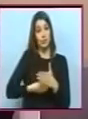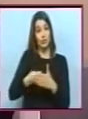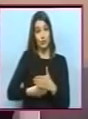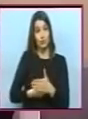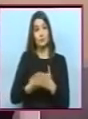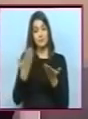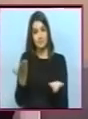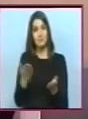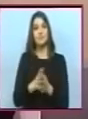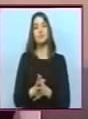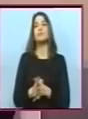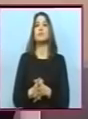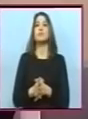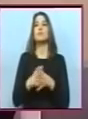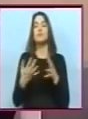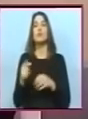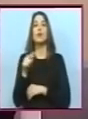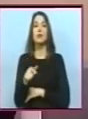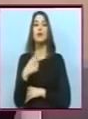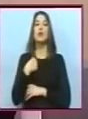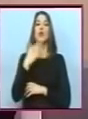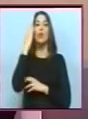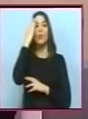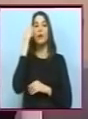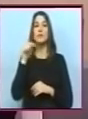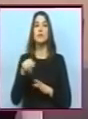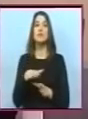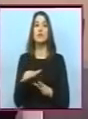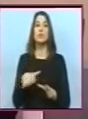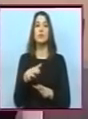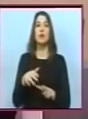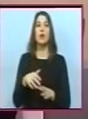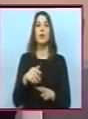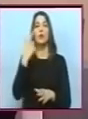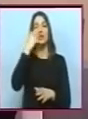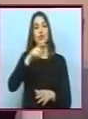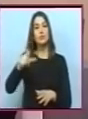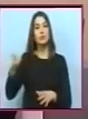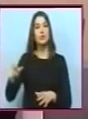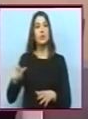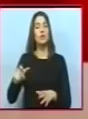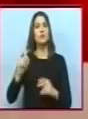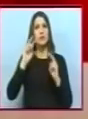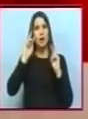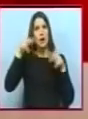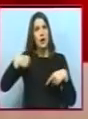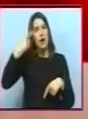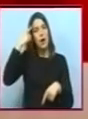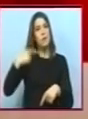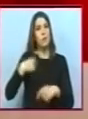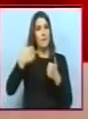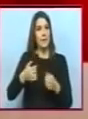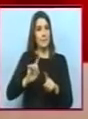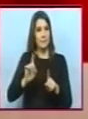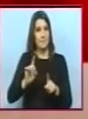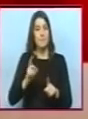Mais impostos. E aí eu acho que é uma das situações em que nem sempre os contribuintes estão muito conscientes que isso acontece. Porque